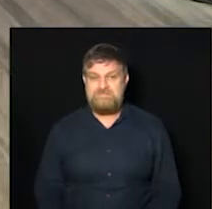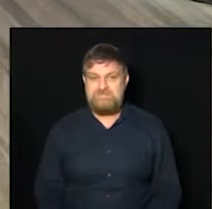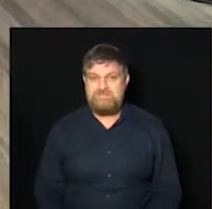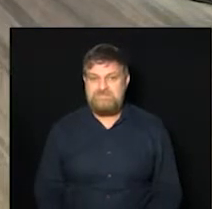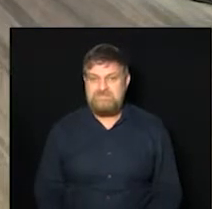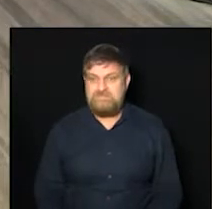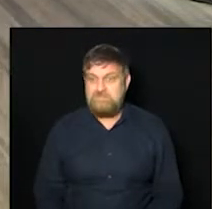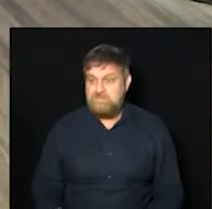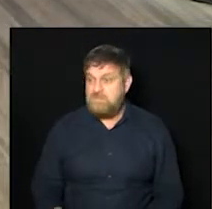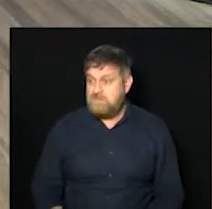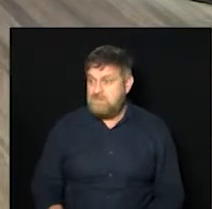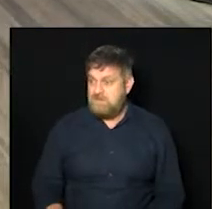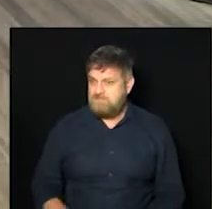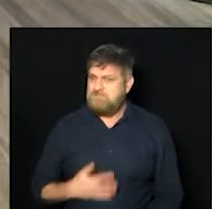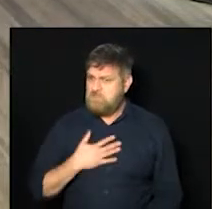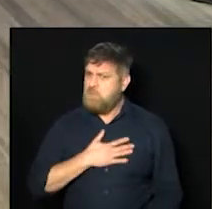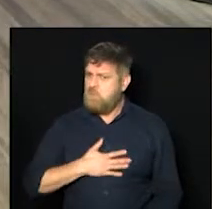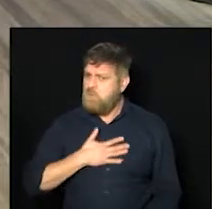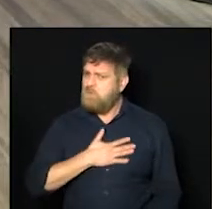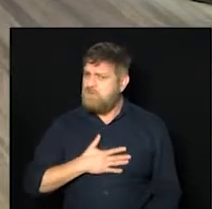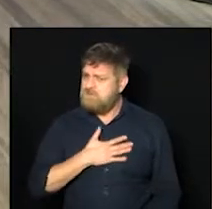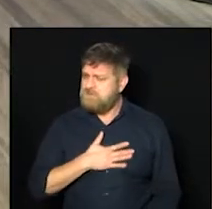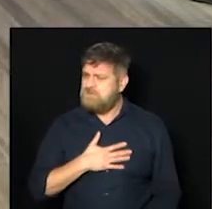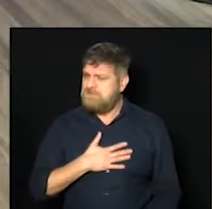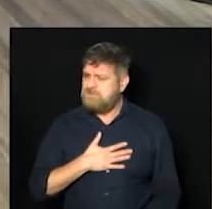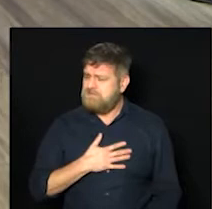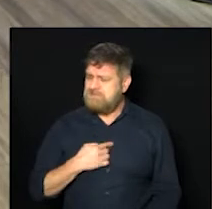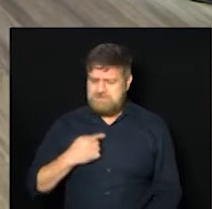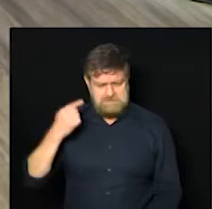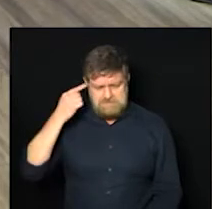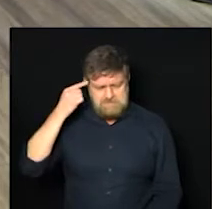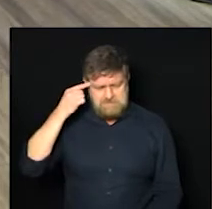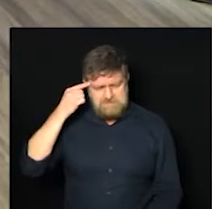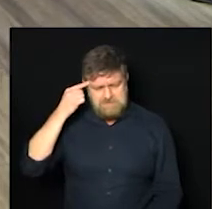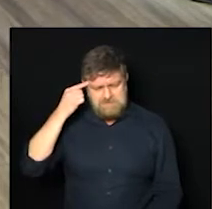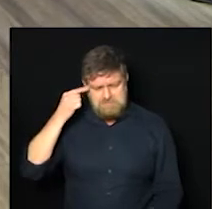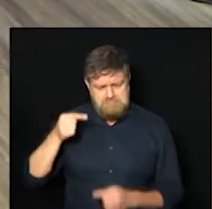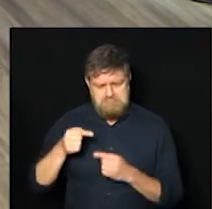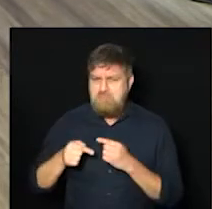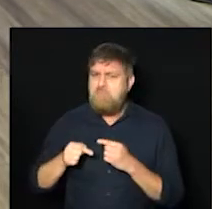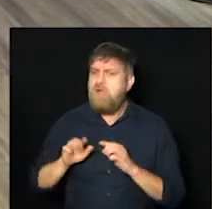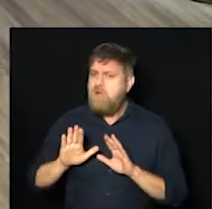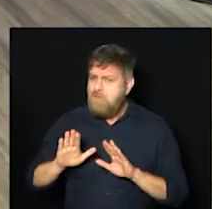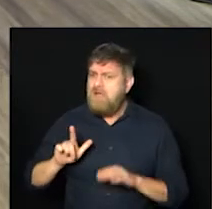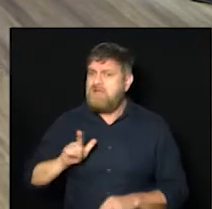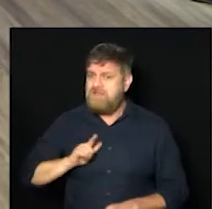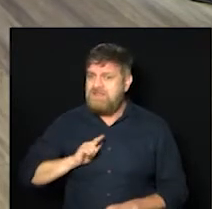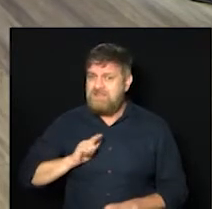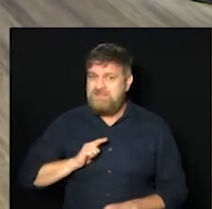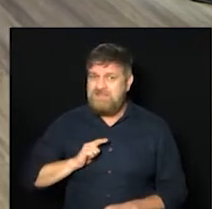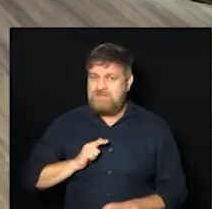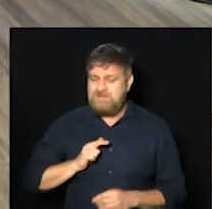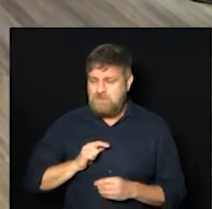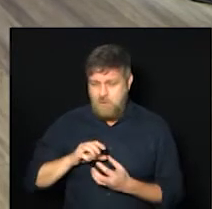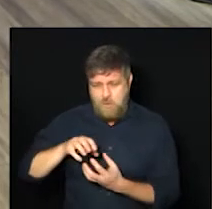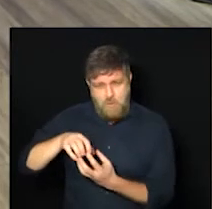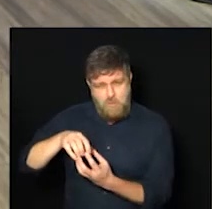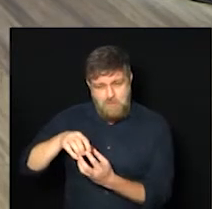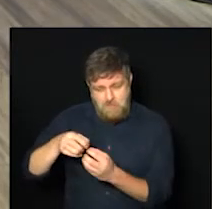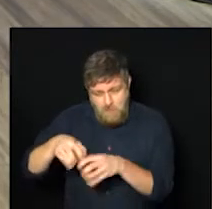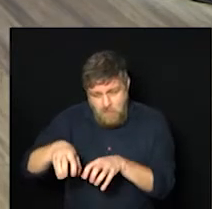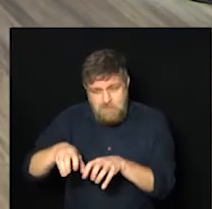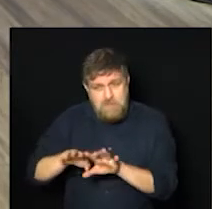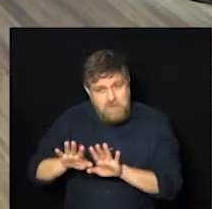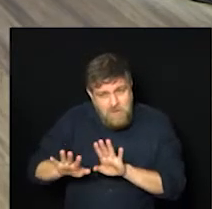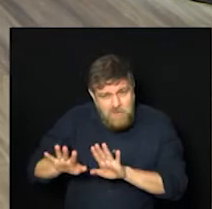Eu gostei dessa combinação, confesso que eu não pensaria nisso, viu, Michel Amorim? Mas ovo é uma coisa muito delicada, não é? Precisa tomar